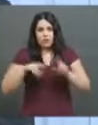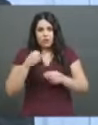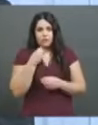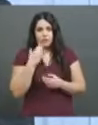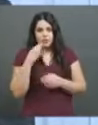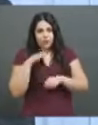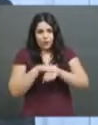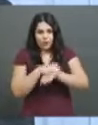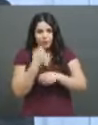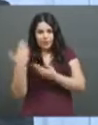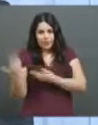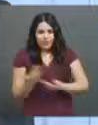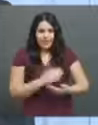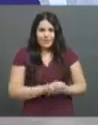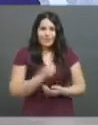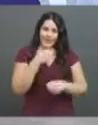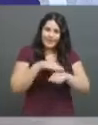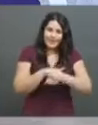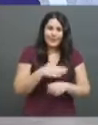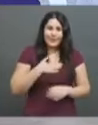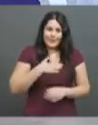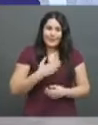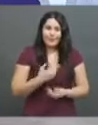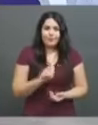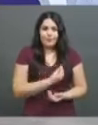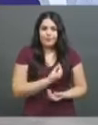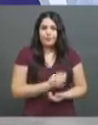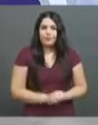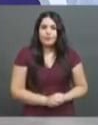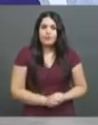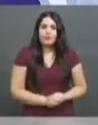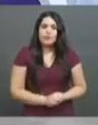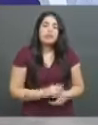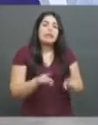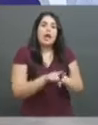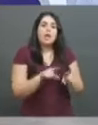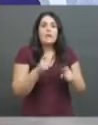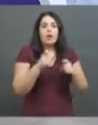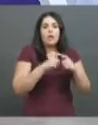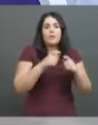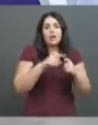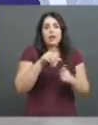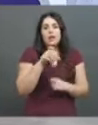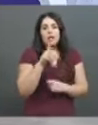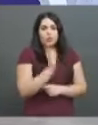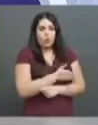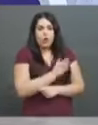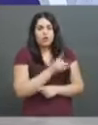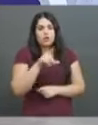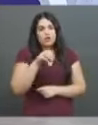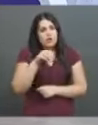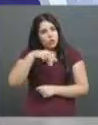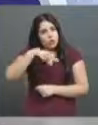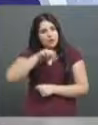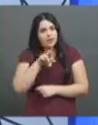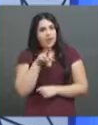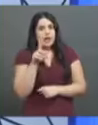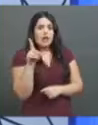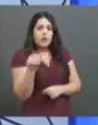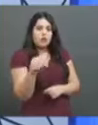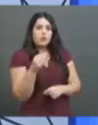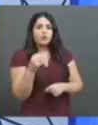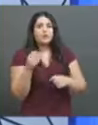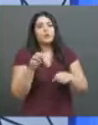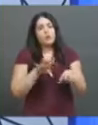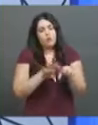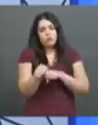Gisele. Prazer estar aqui. Muito obrigada. E também o médico Leonardo Severino, que é cardiologista, também formado pela UFU. Boa